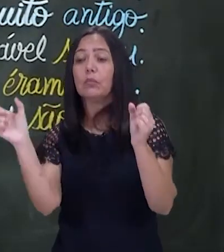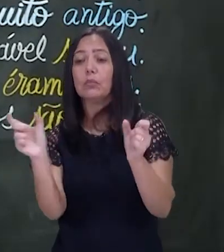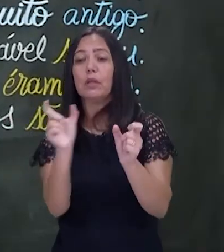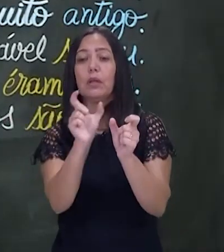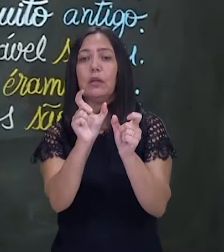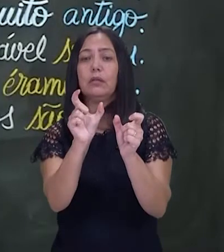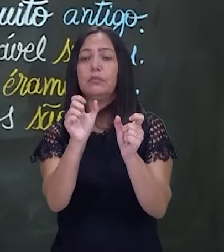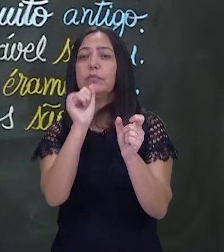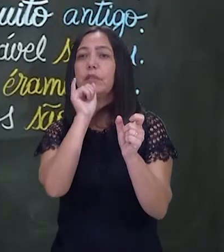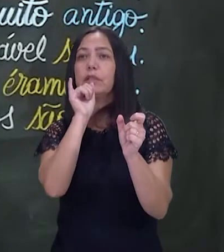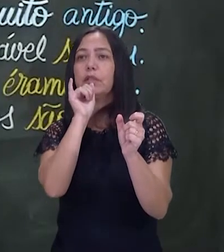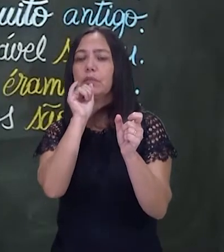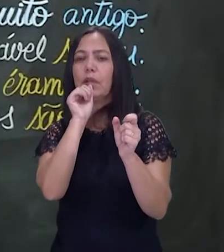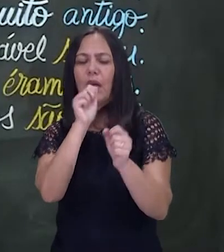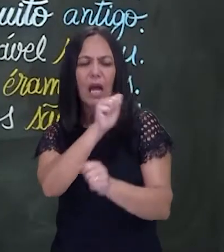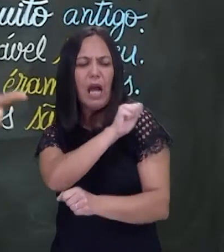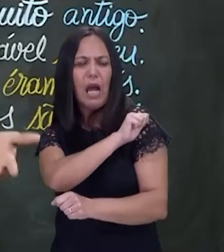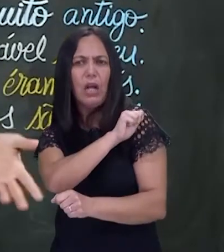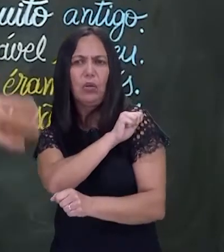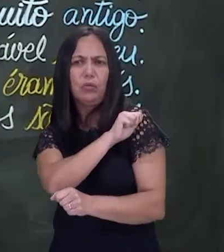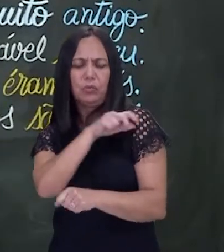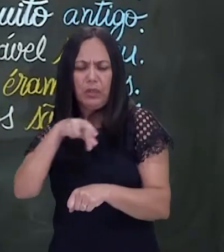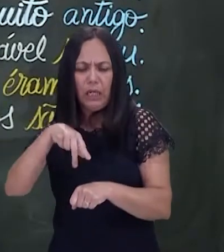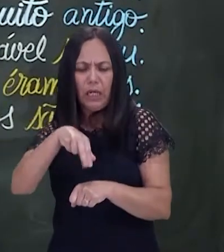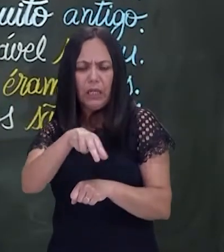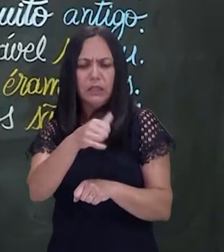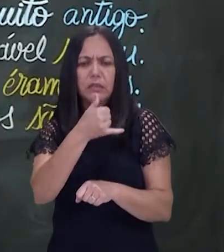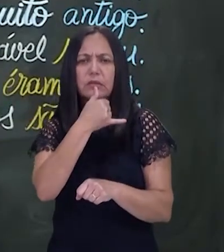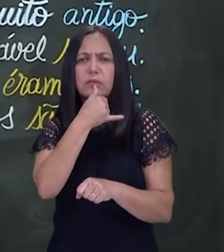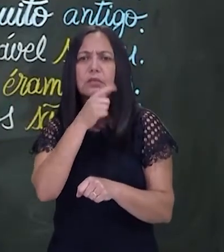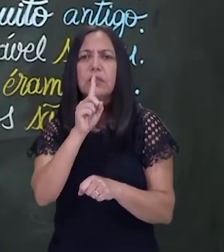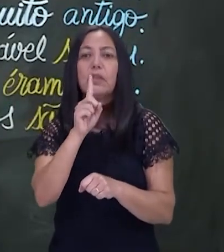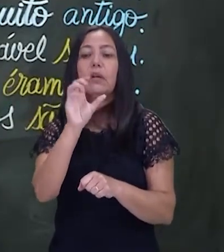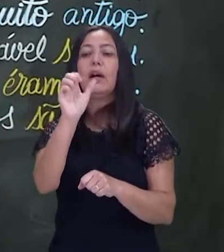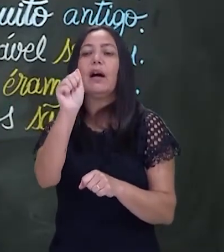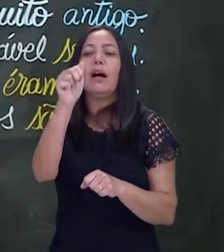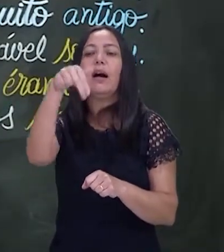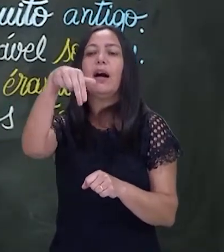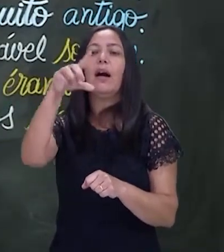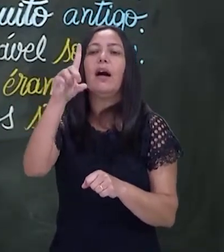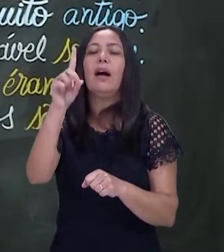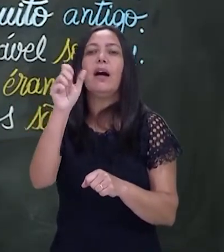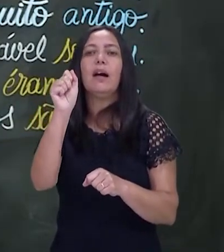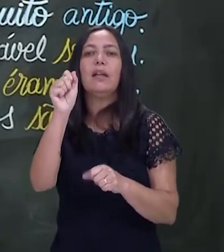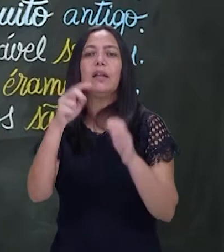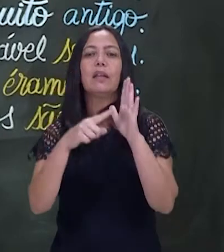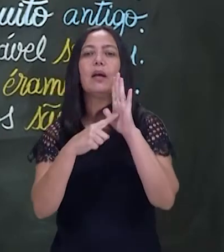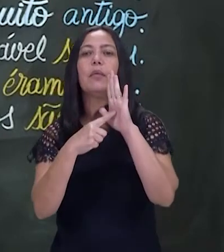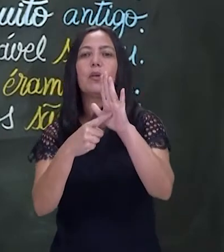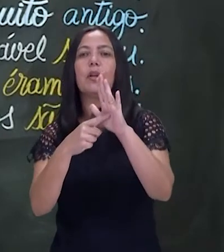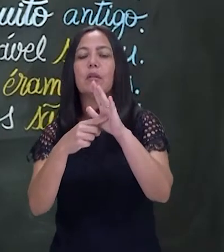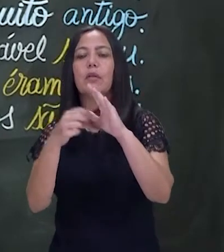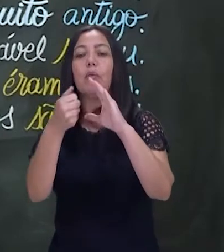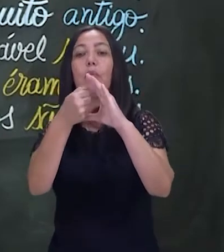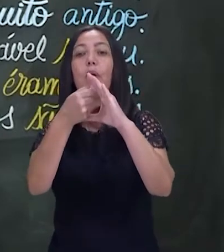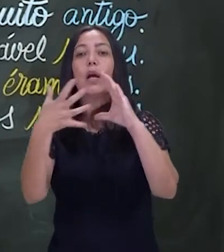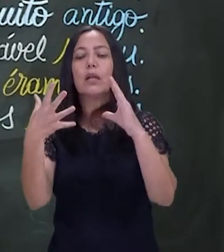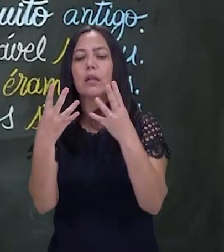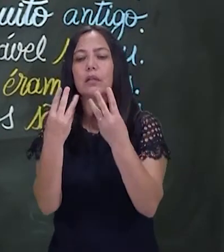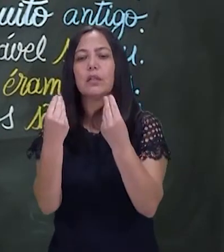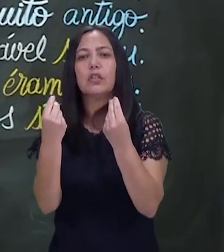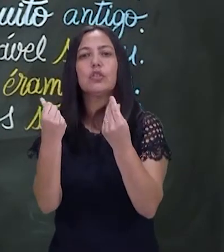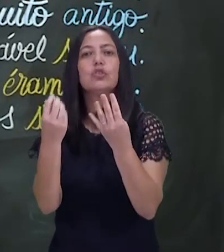triste não é que ela está andando executando uma ação de forma triste não é um estado eu estou falando de uma característica